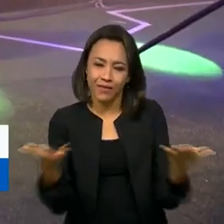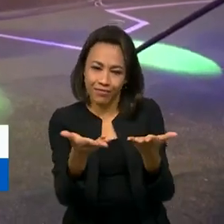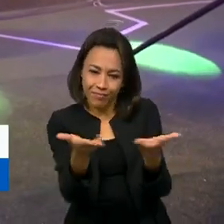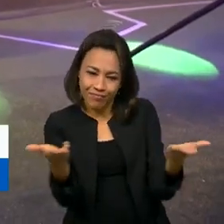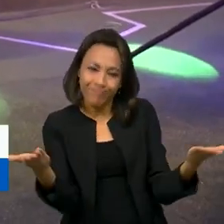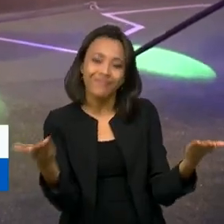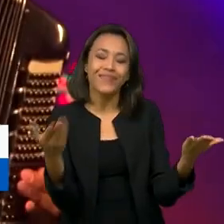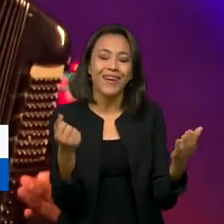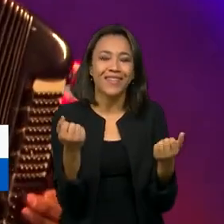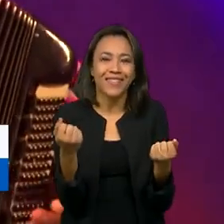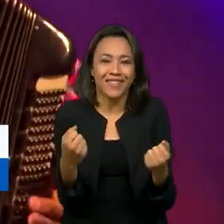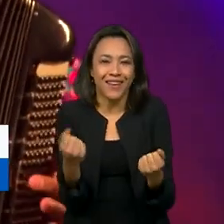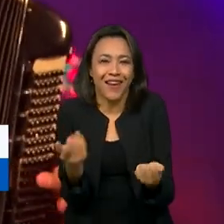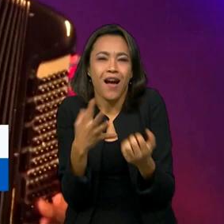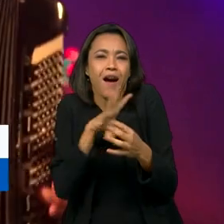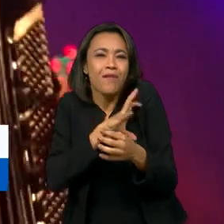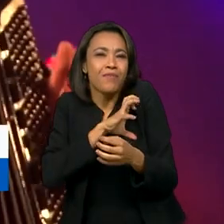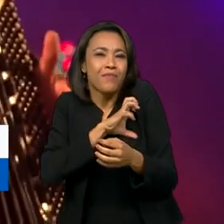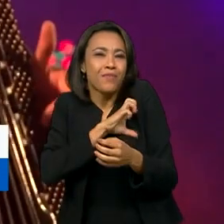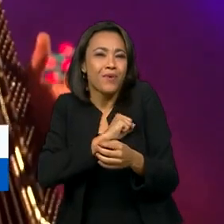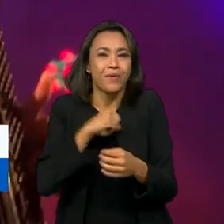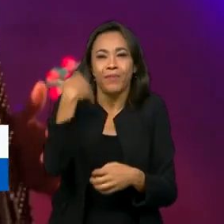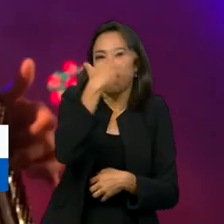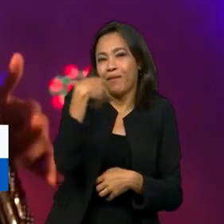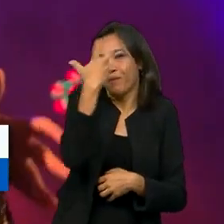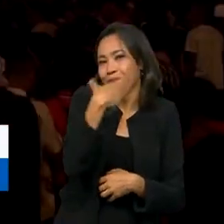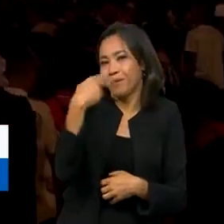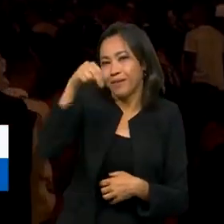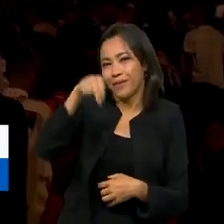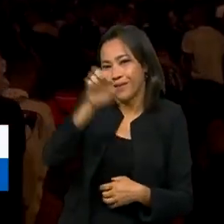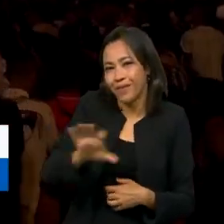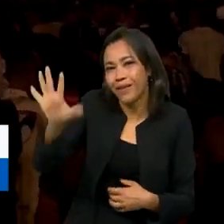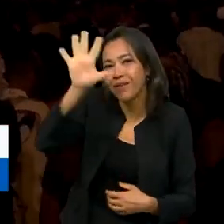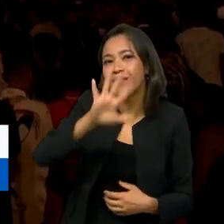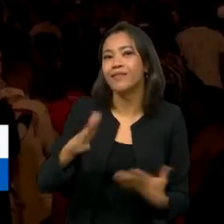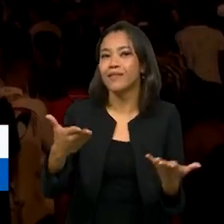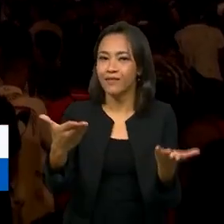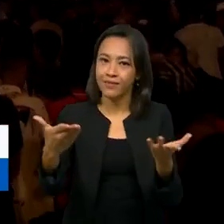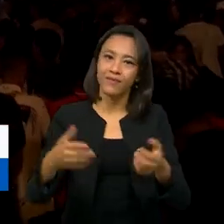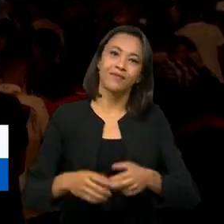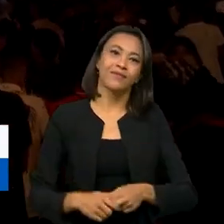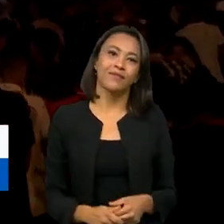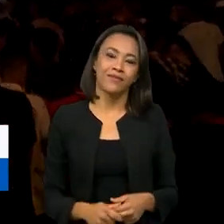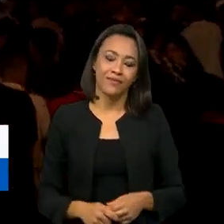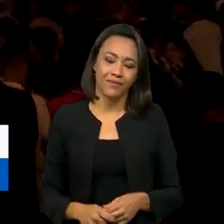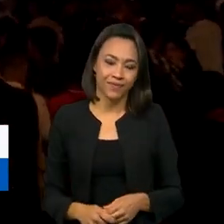essa energia e todo esse amor pela música nordestina.